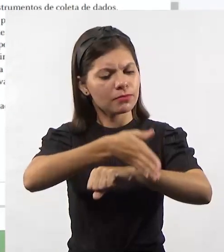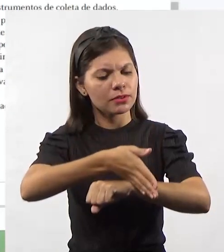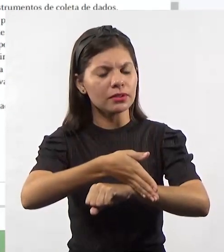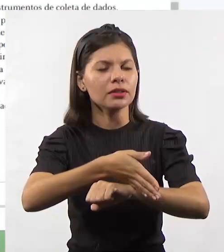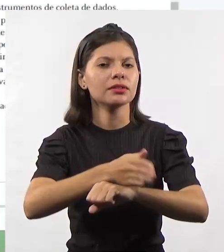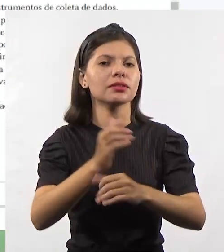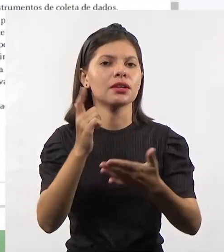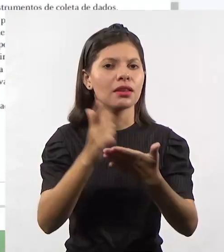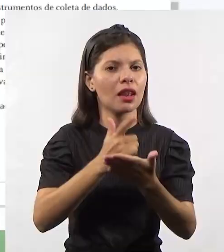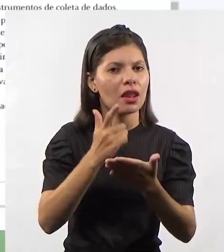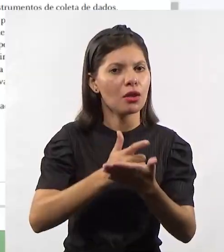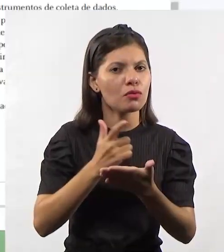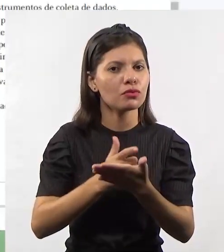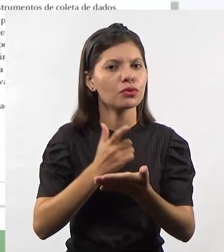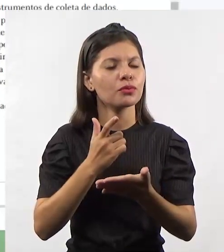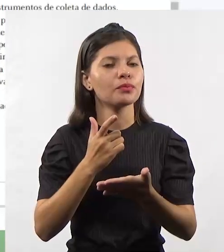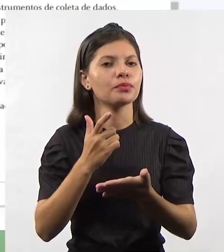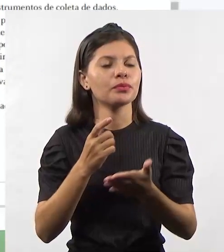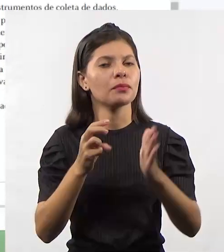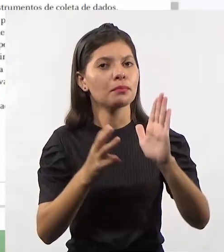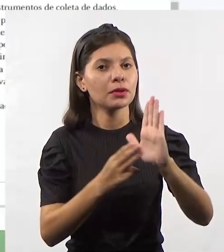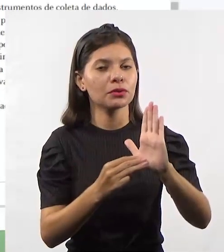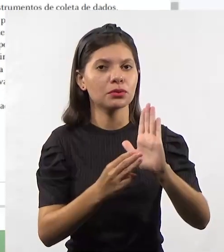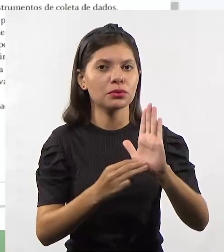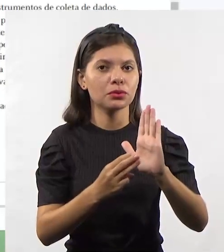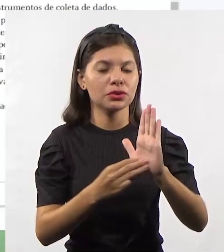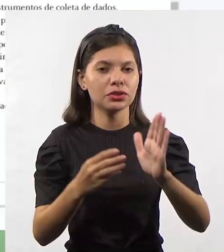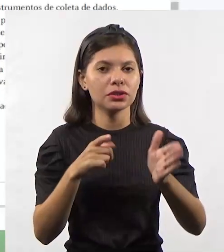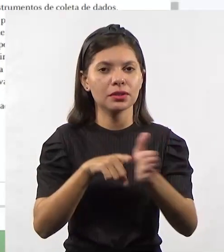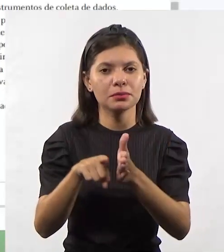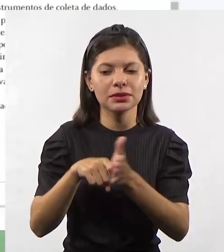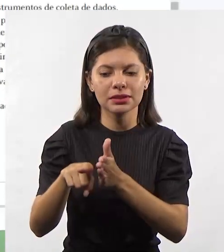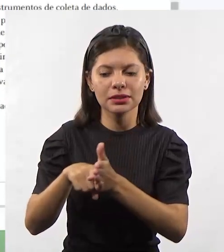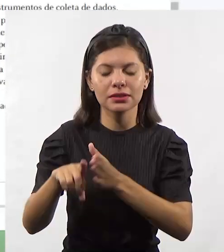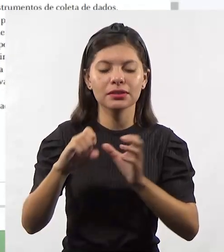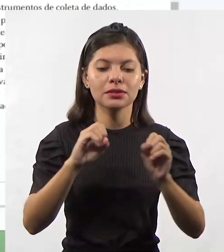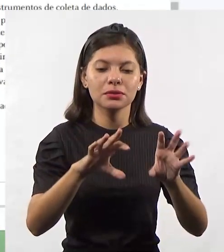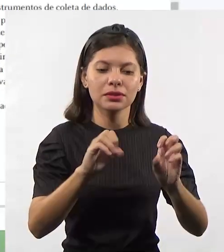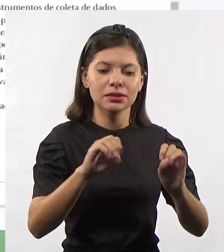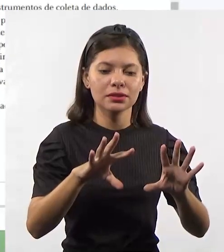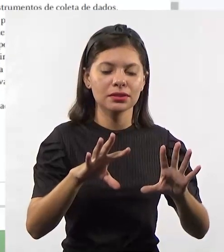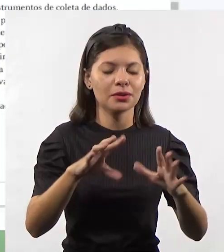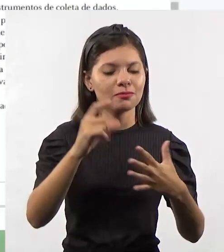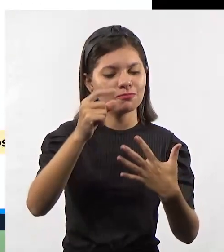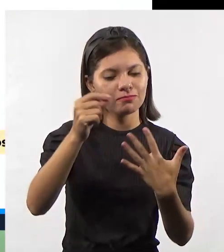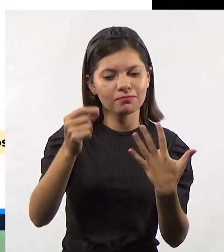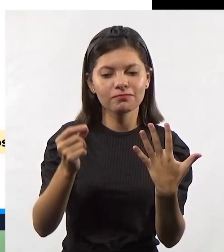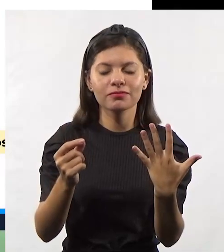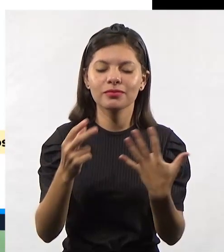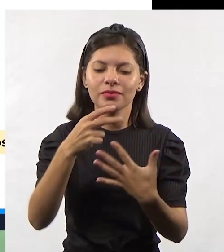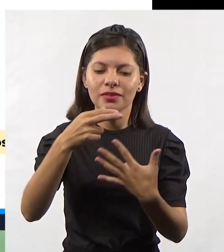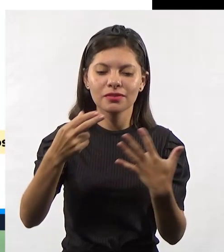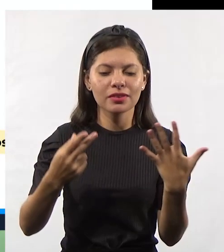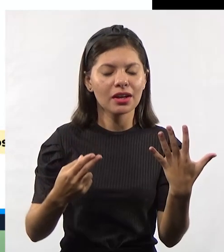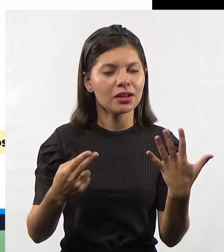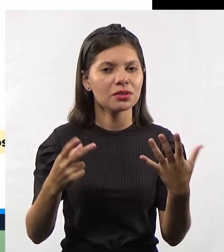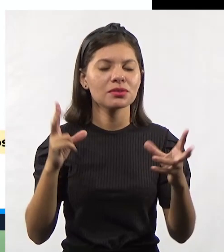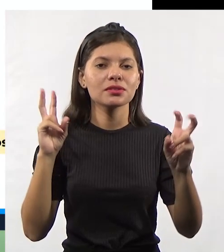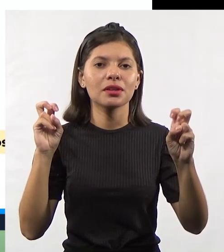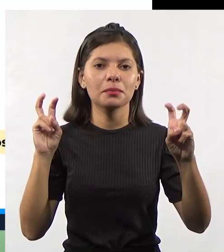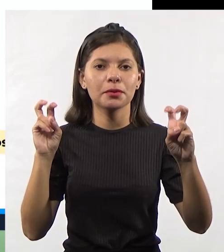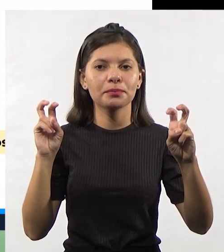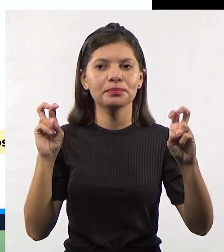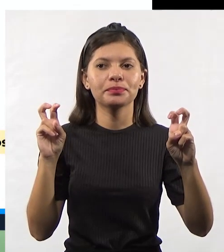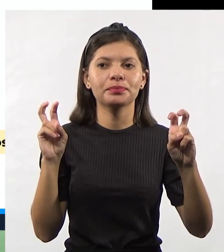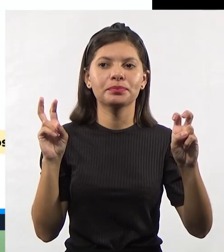do João mata metodologia da pesquisa em educação ele tem uma panorâmica sobre isso ok E aí